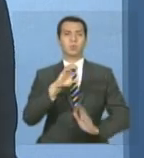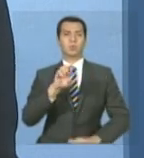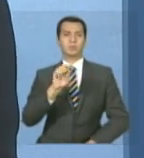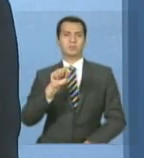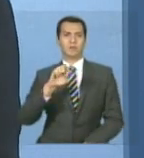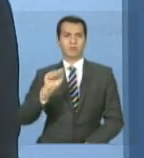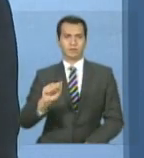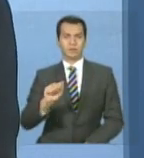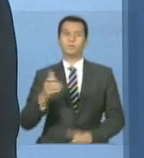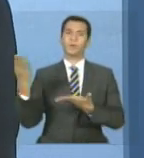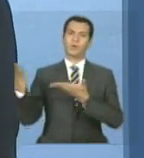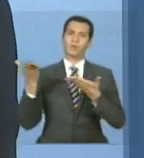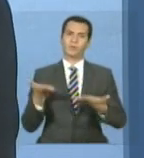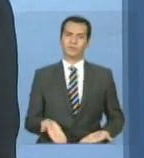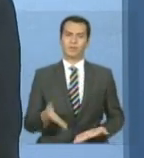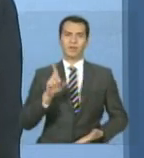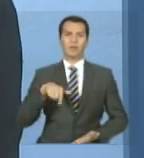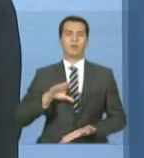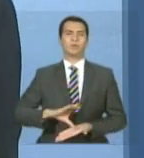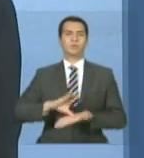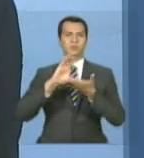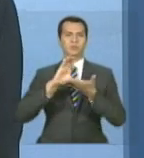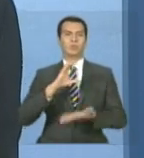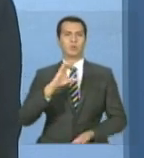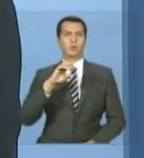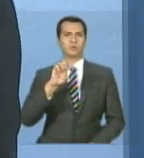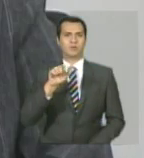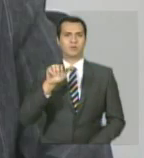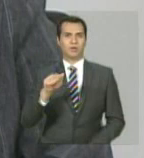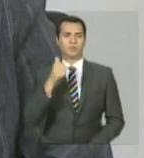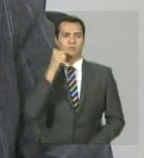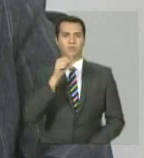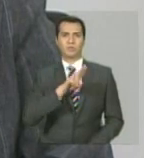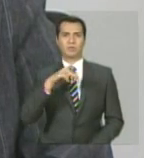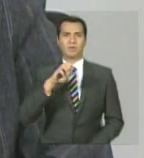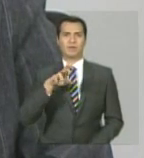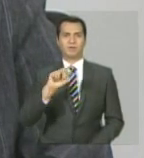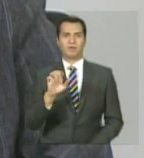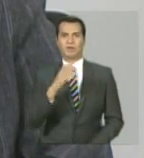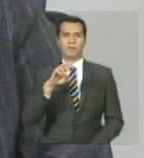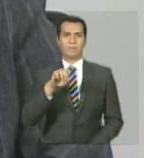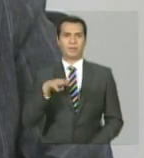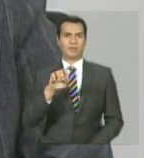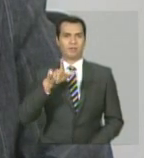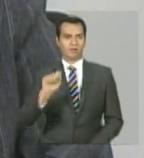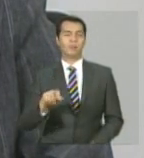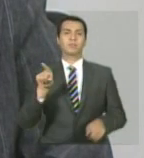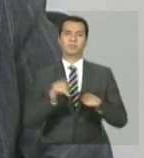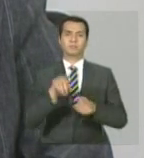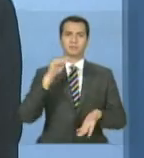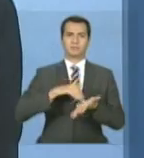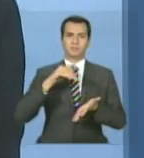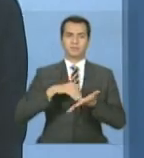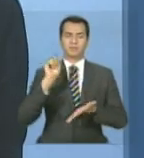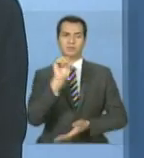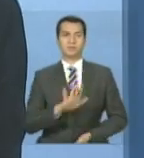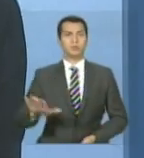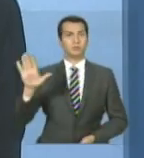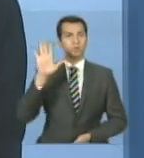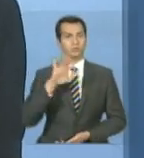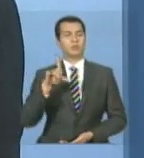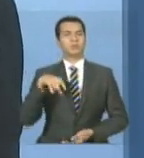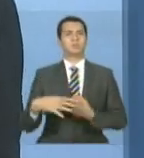convidadas são a conselheira do CONSEA, Maria Emília Pacheco, e a secretária nacional de Segurança Alimentar